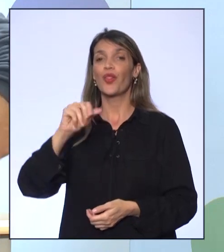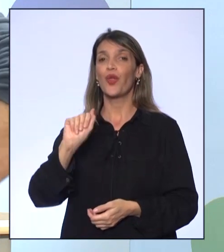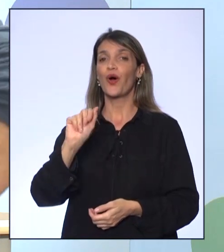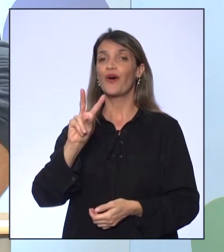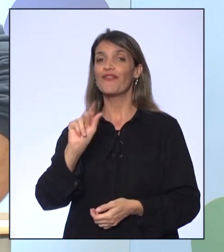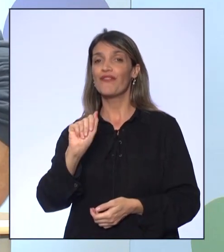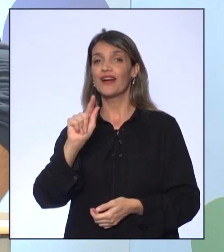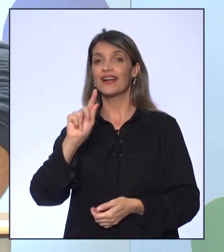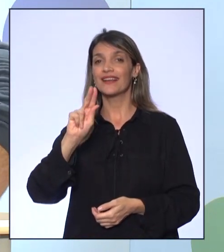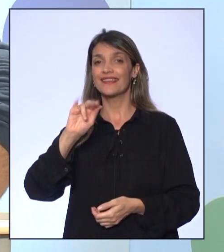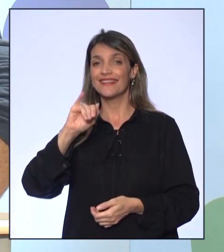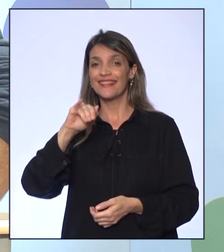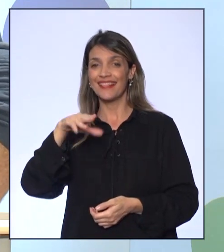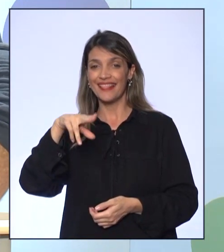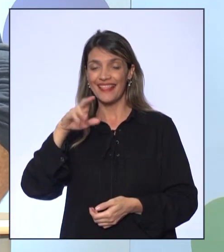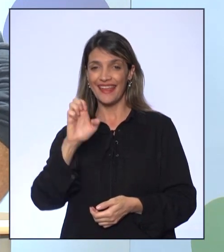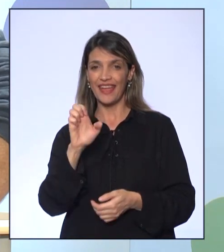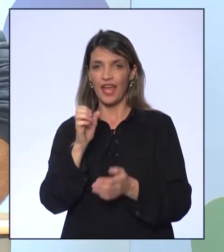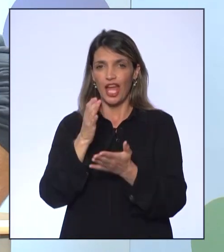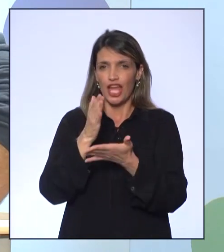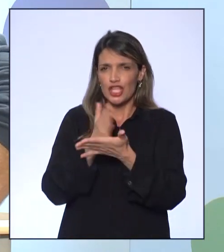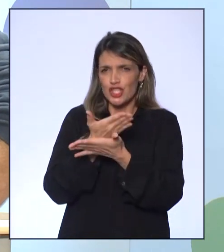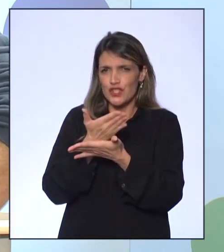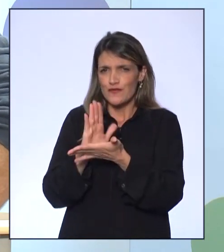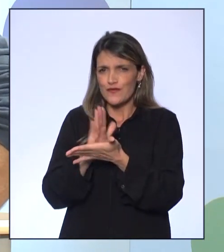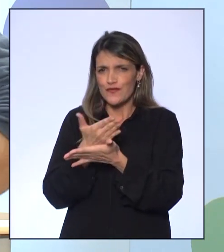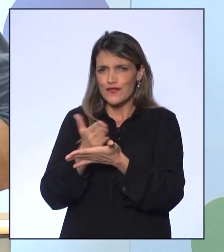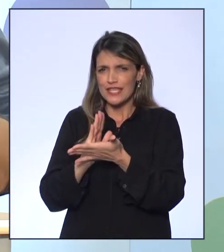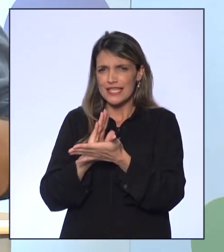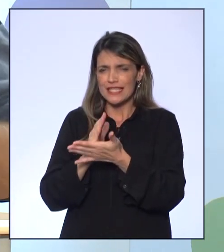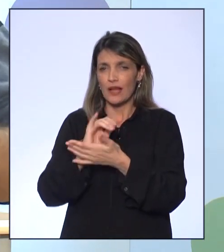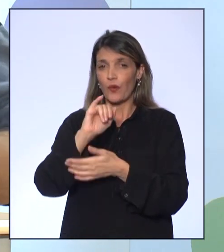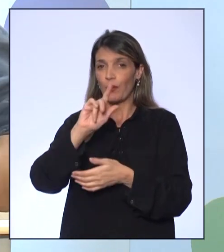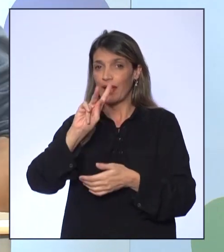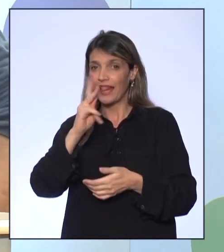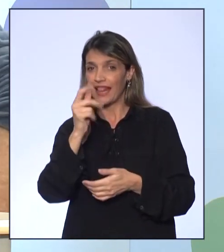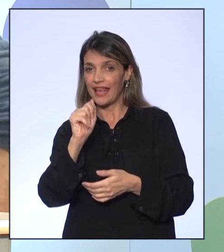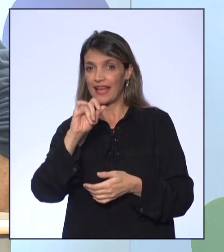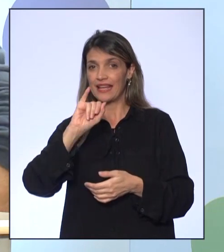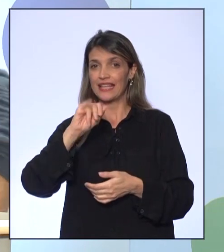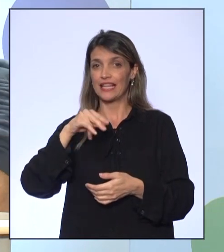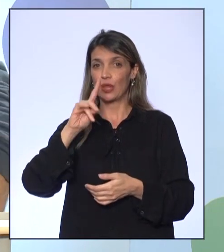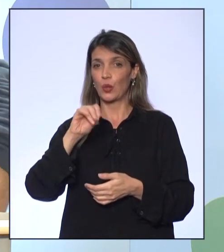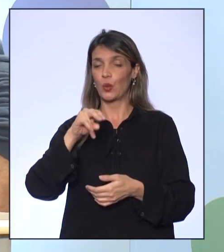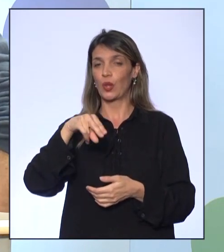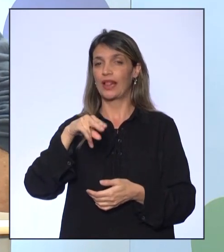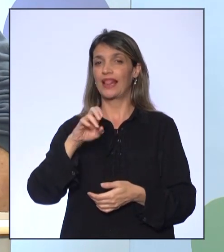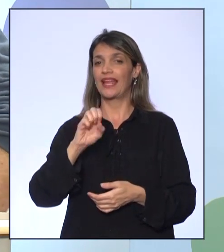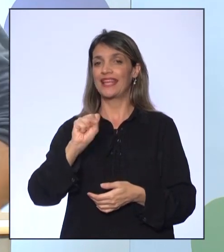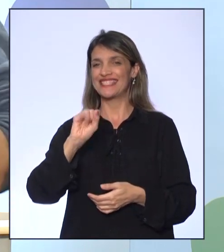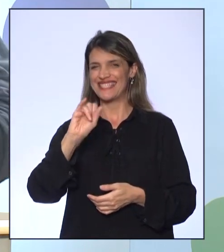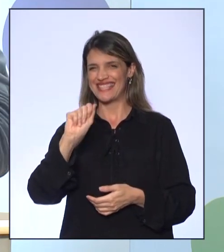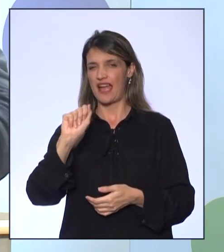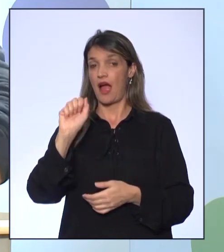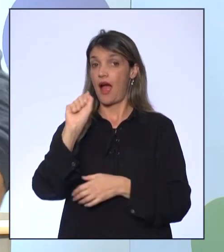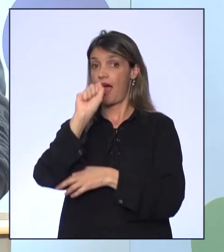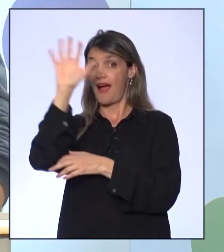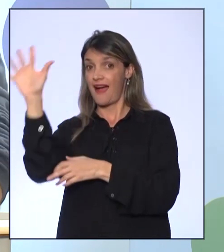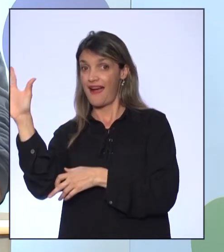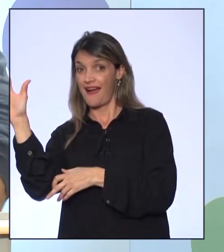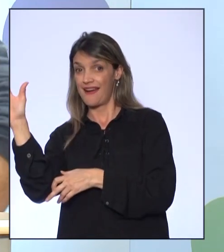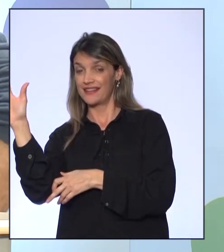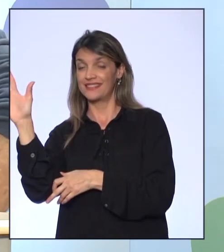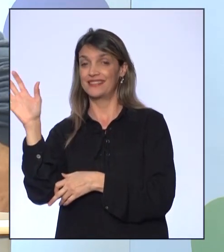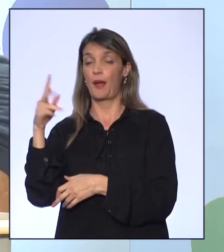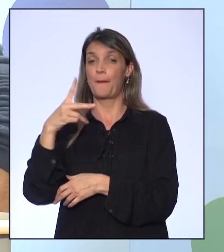até uma divisa aí com as ilhas da Indonésia, né? Só que a Indonésia pertence à Ásia e Papua Nova Guiné pertence